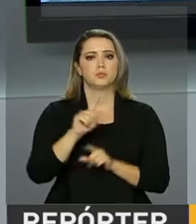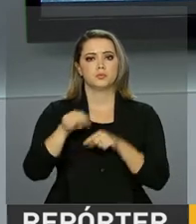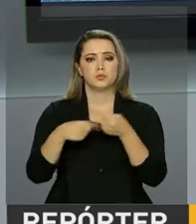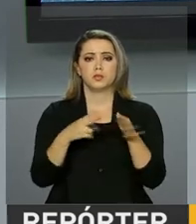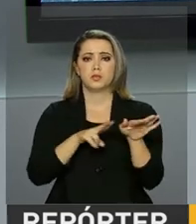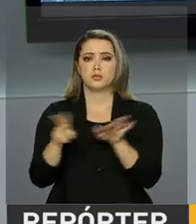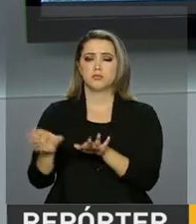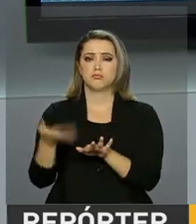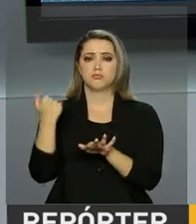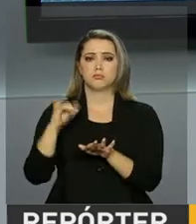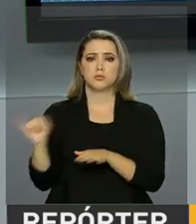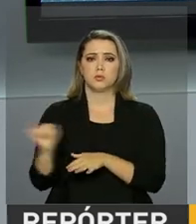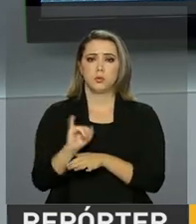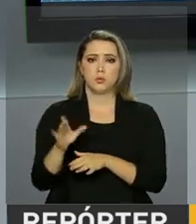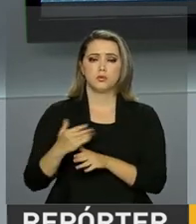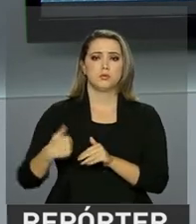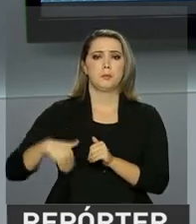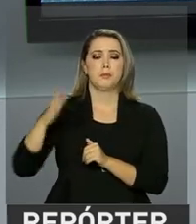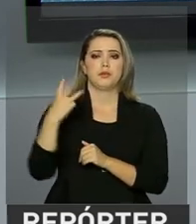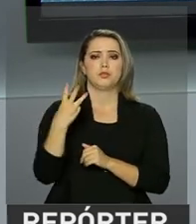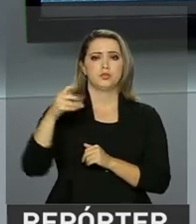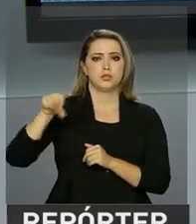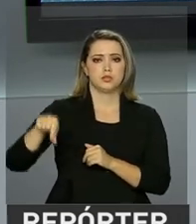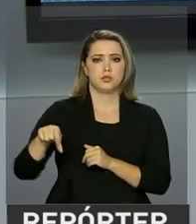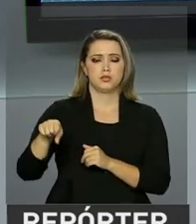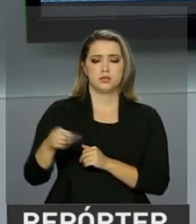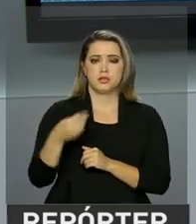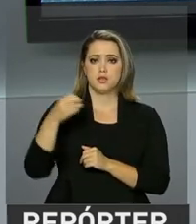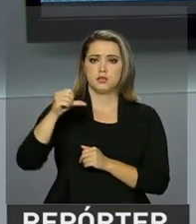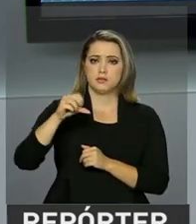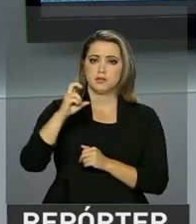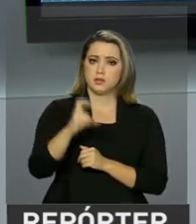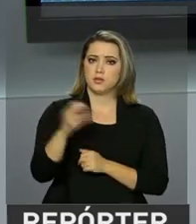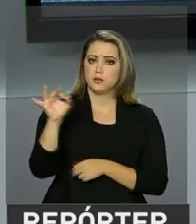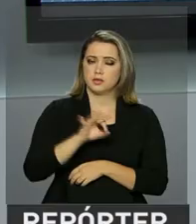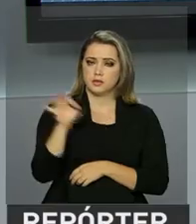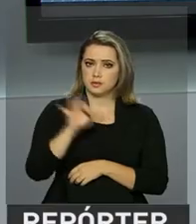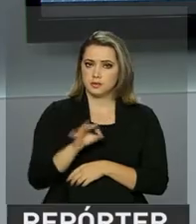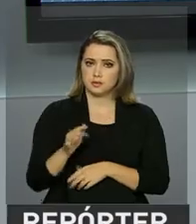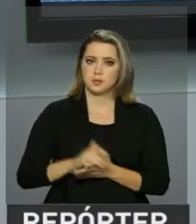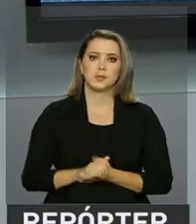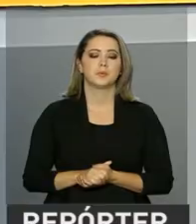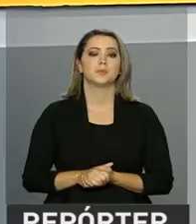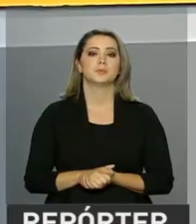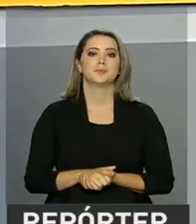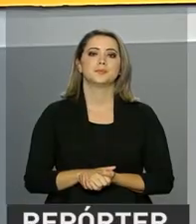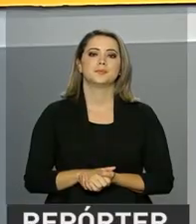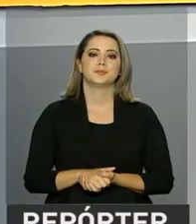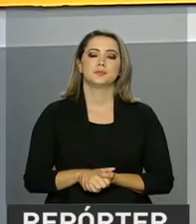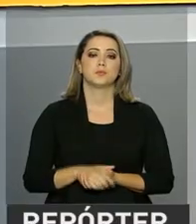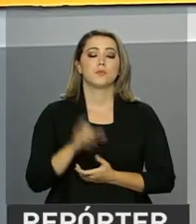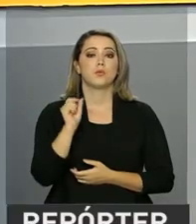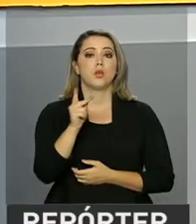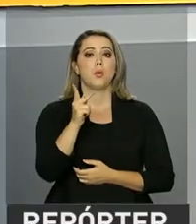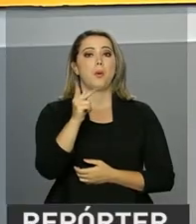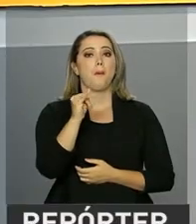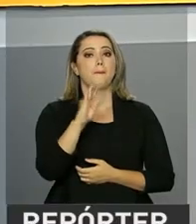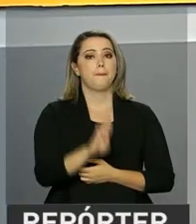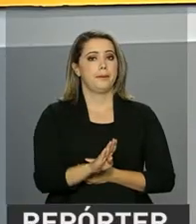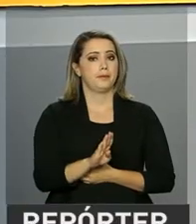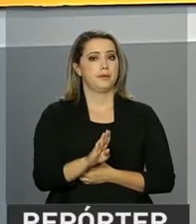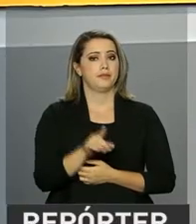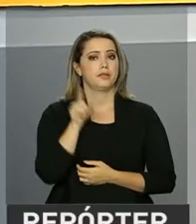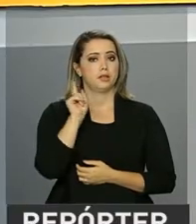semana passada eficiência verificado em 13,95 por cento para o produto interno bruto